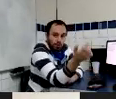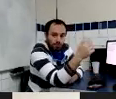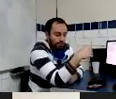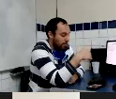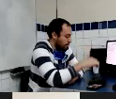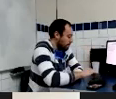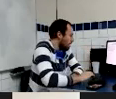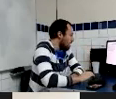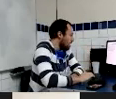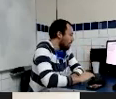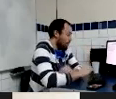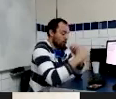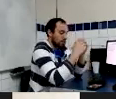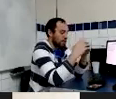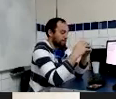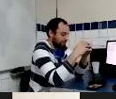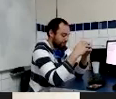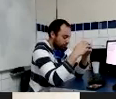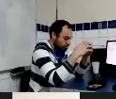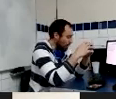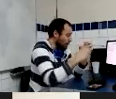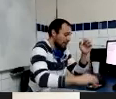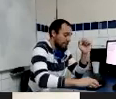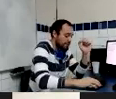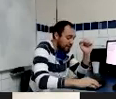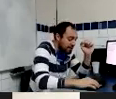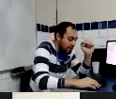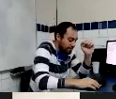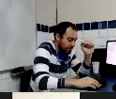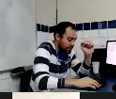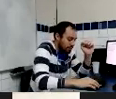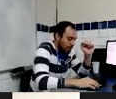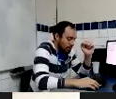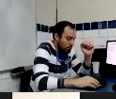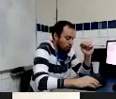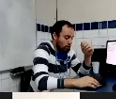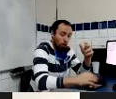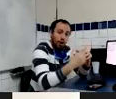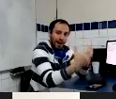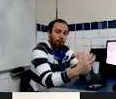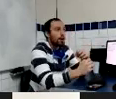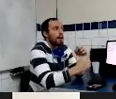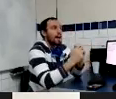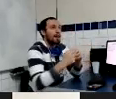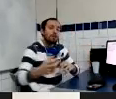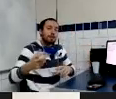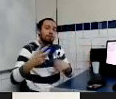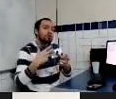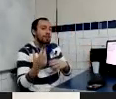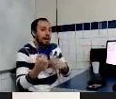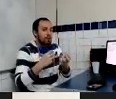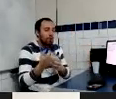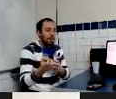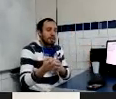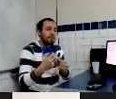quando você se fixa no local é você